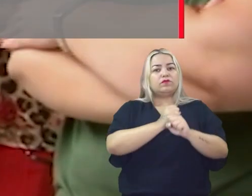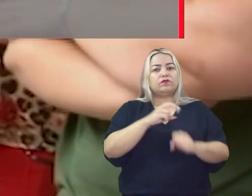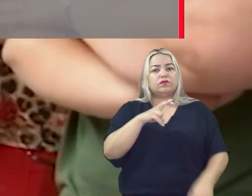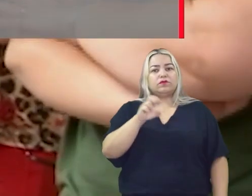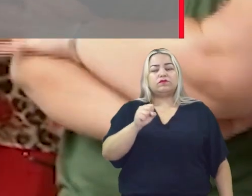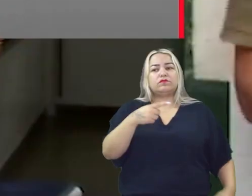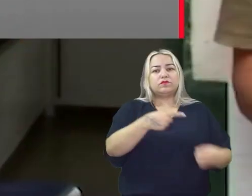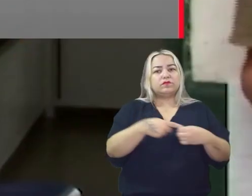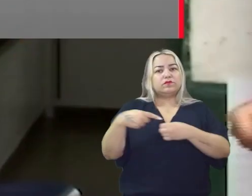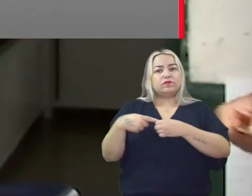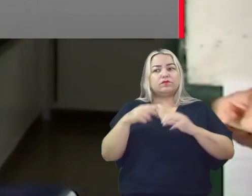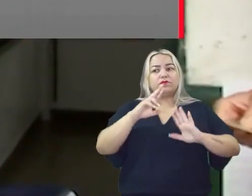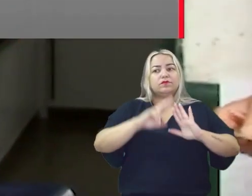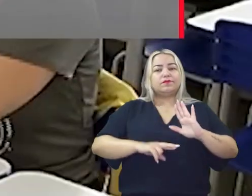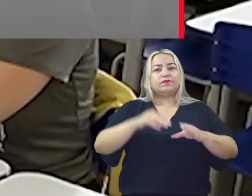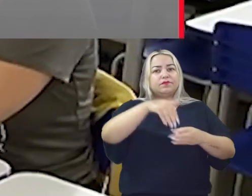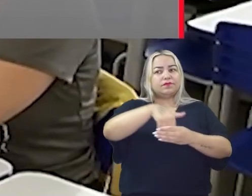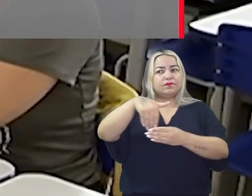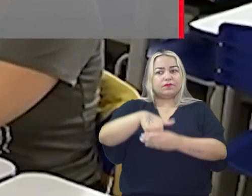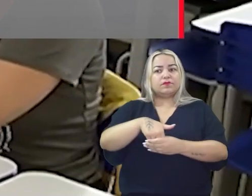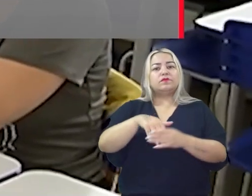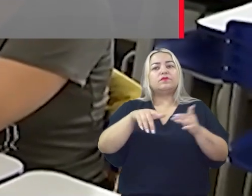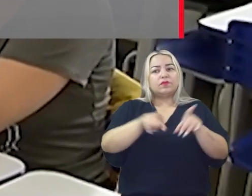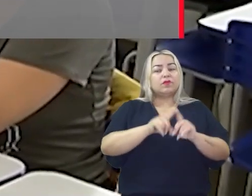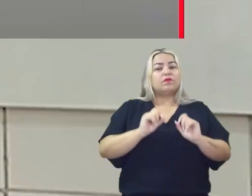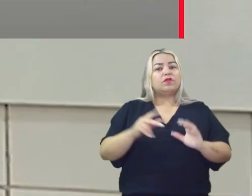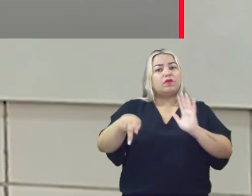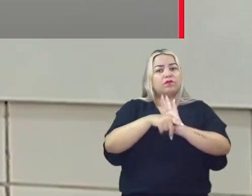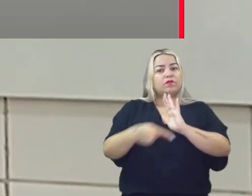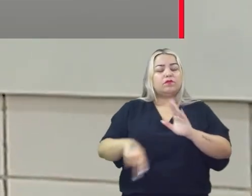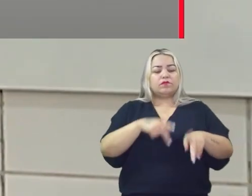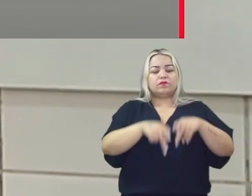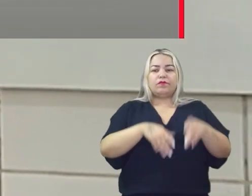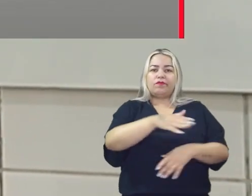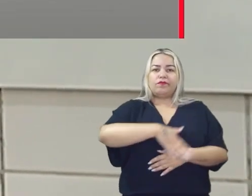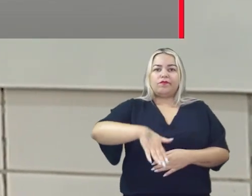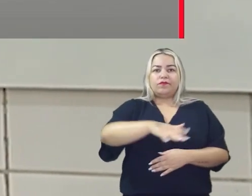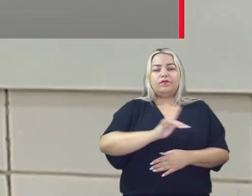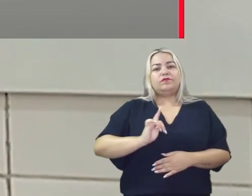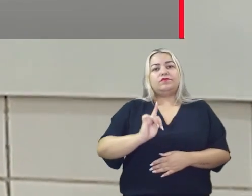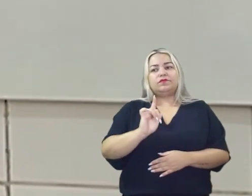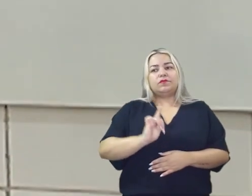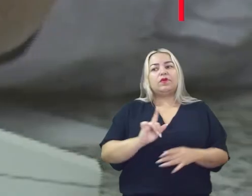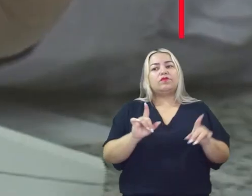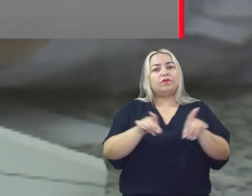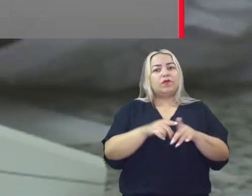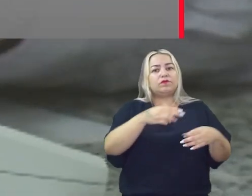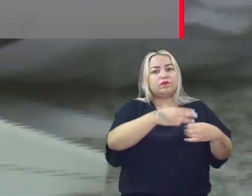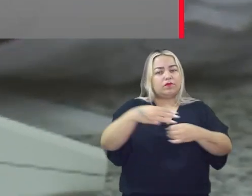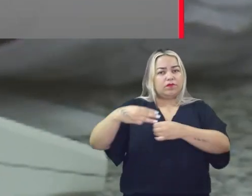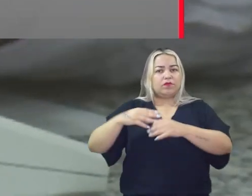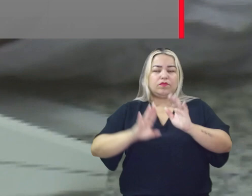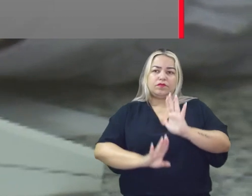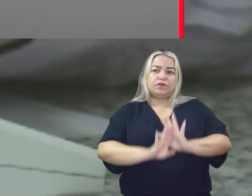total, 58 cidades registraram mais eleitores formais do que a própria população residente. Considerando